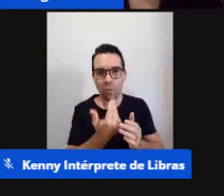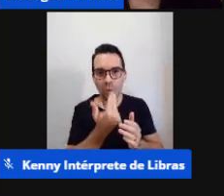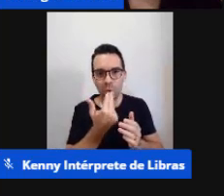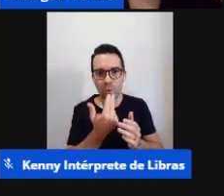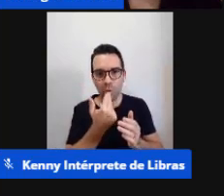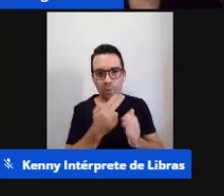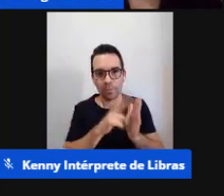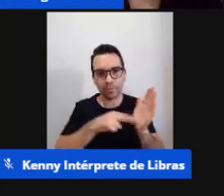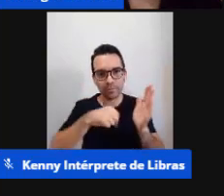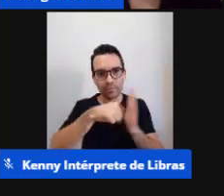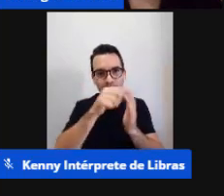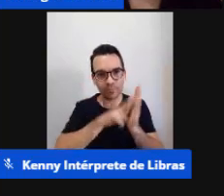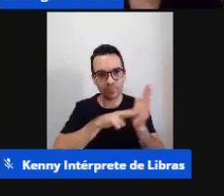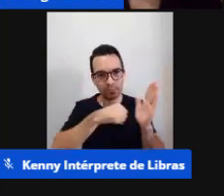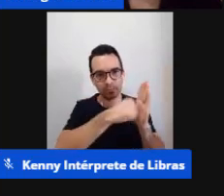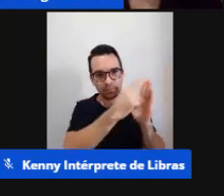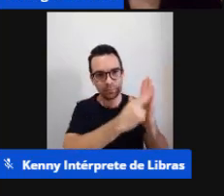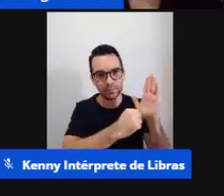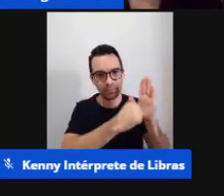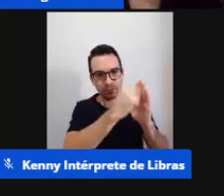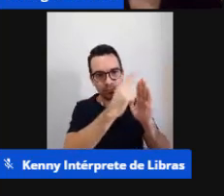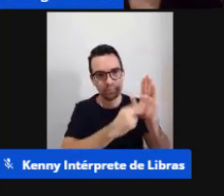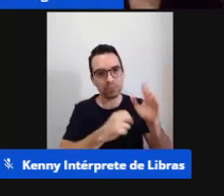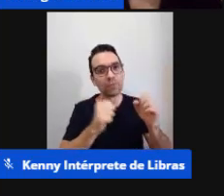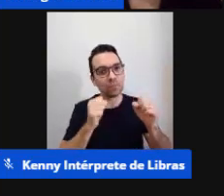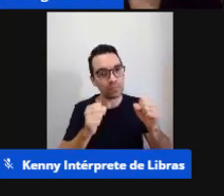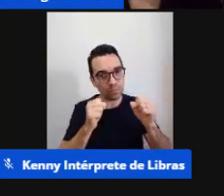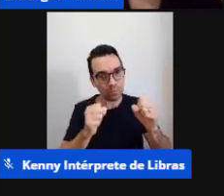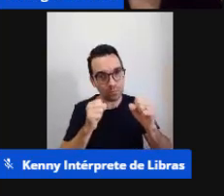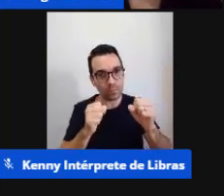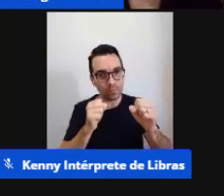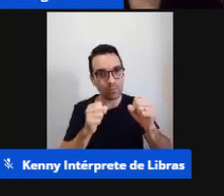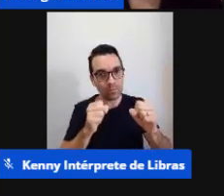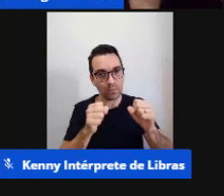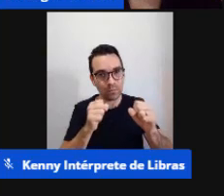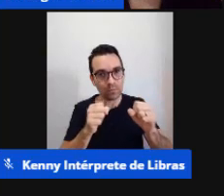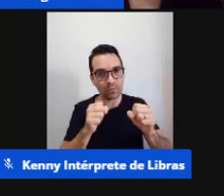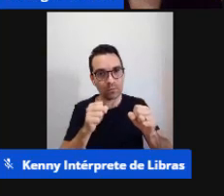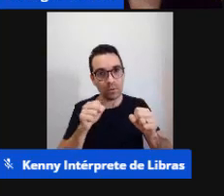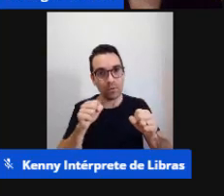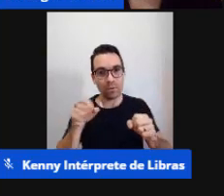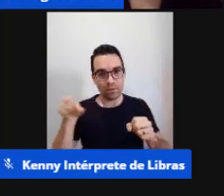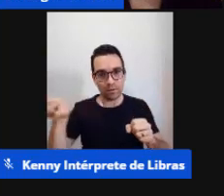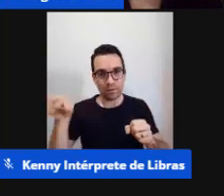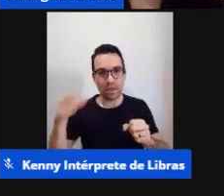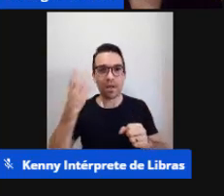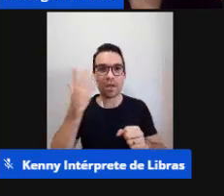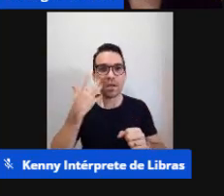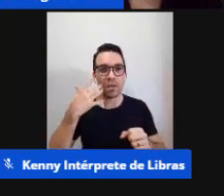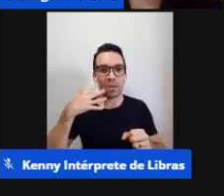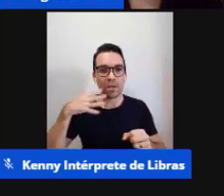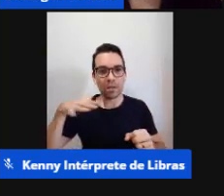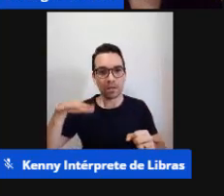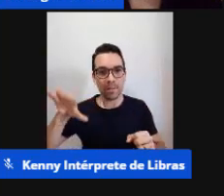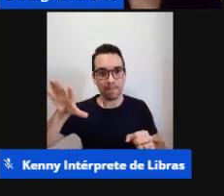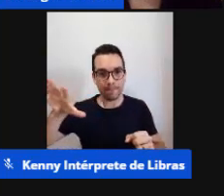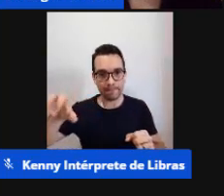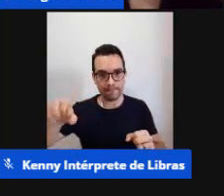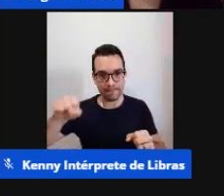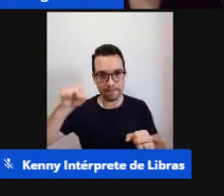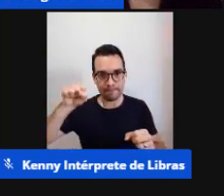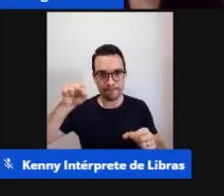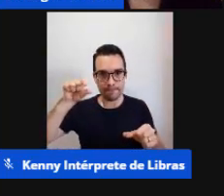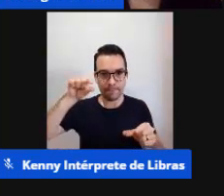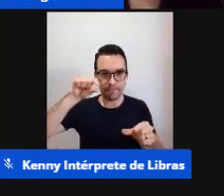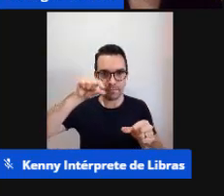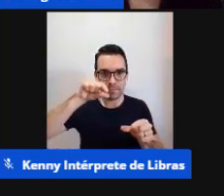Então você vai deixar o quê? Deixa a criança utilizar a imaginação, lembrando que nós temos que quebrar a